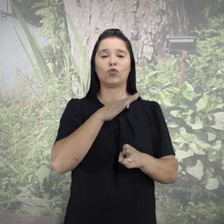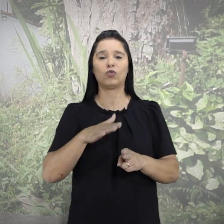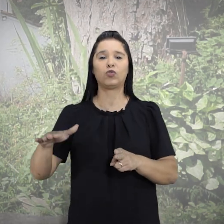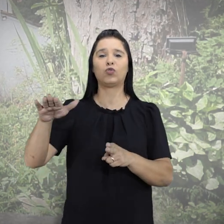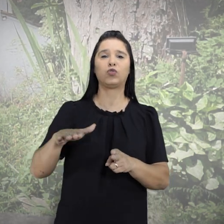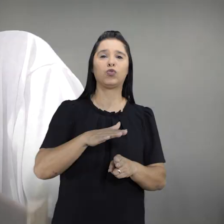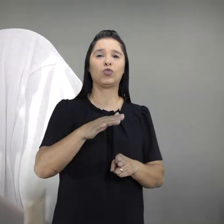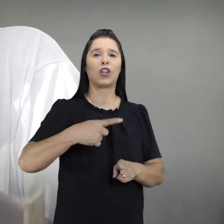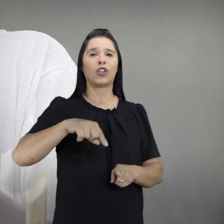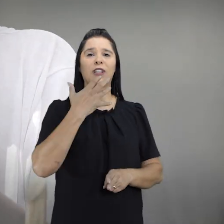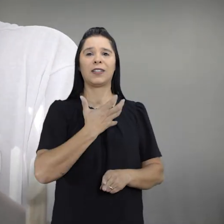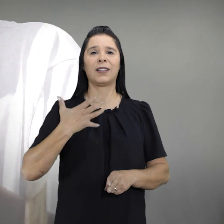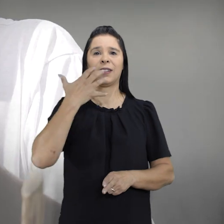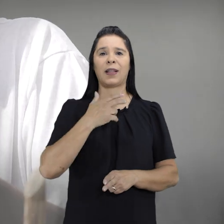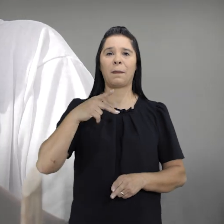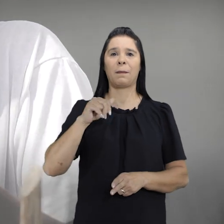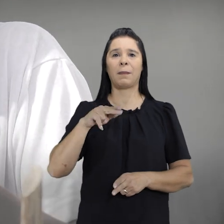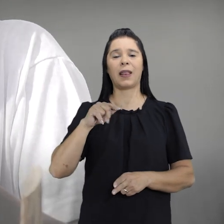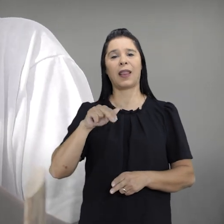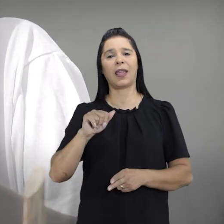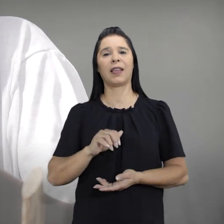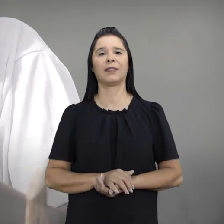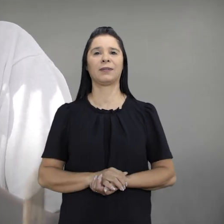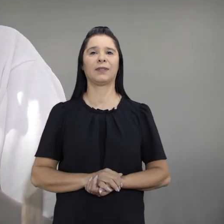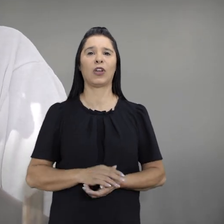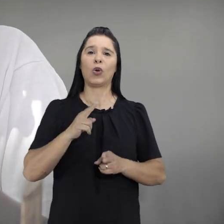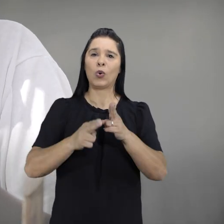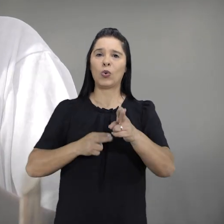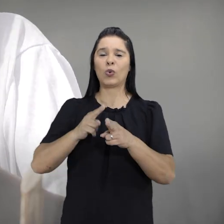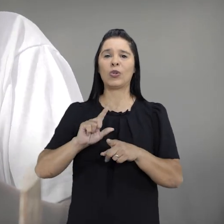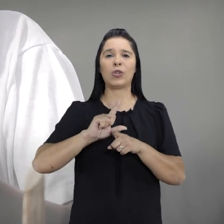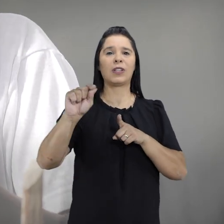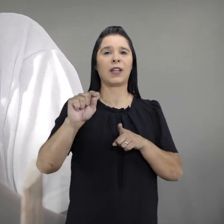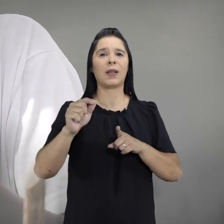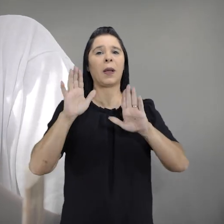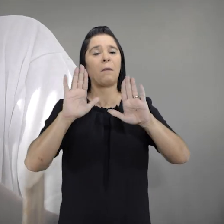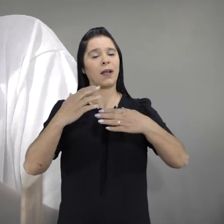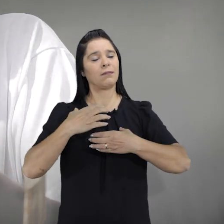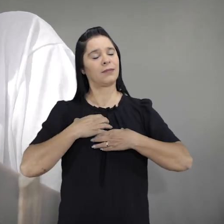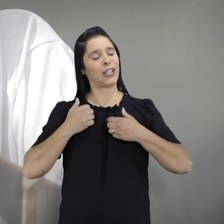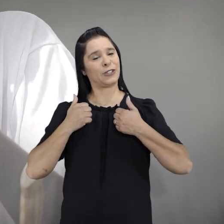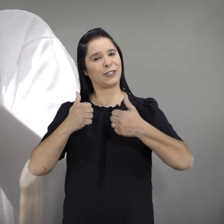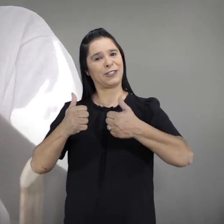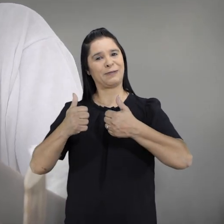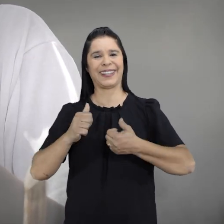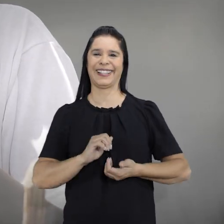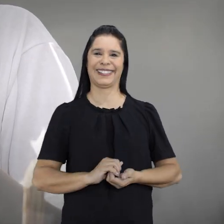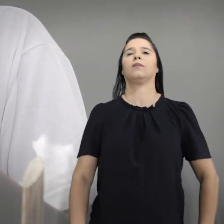sa, sa. Penenê, penenê, penenê, o trem já partiu, mas está tudo bem.